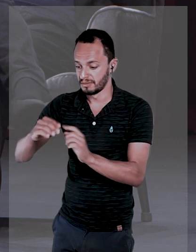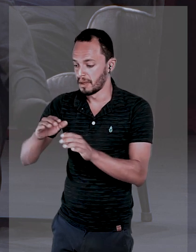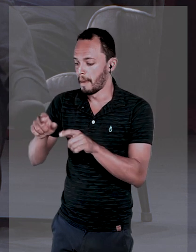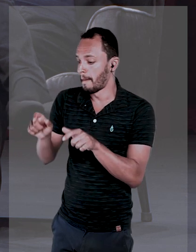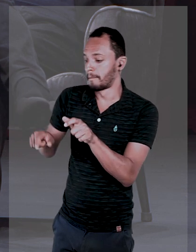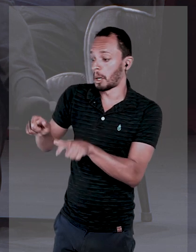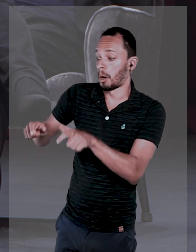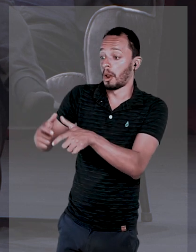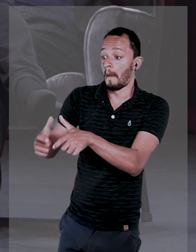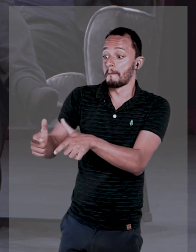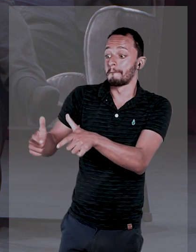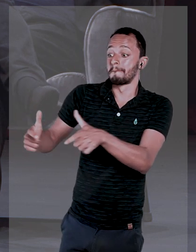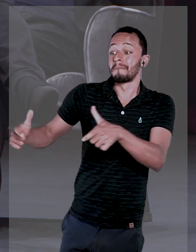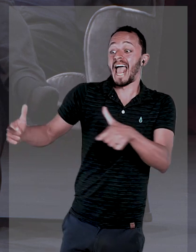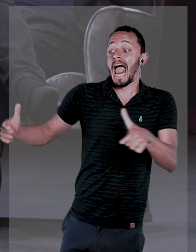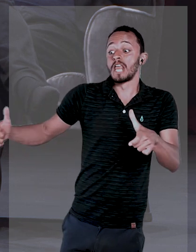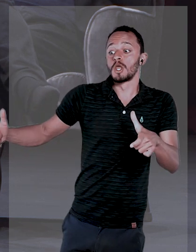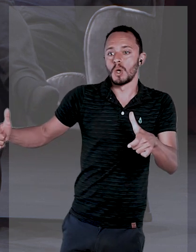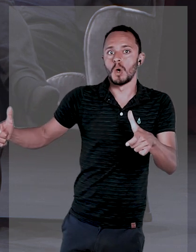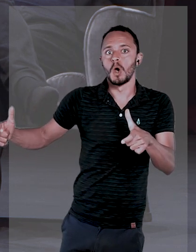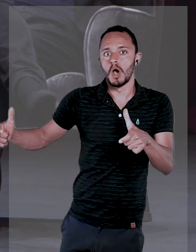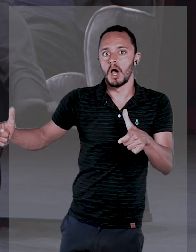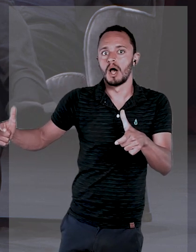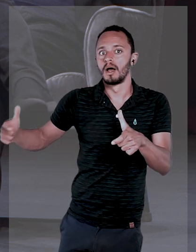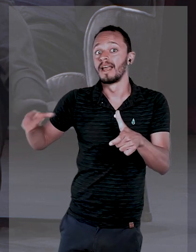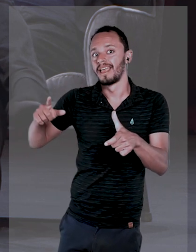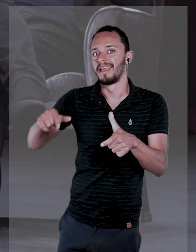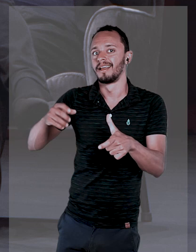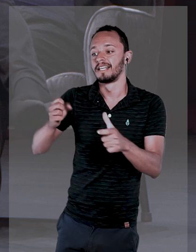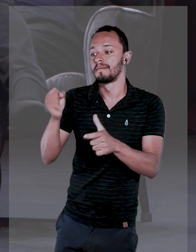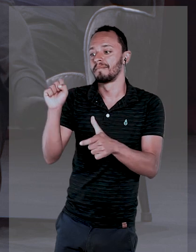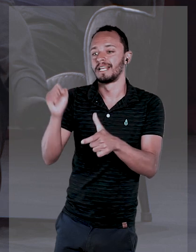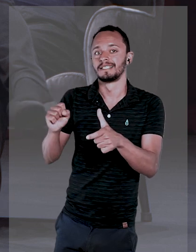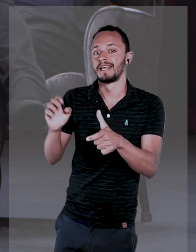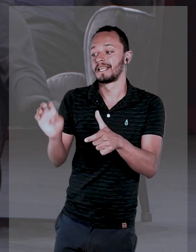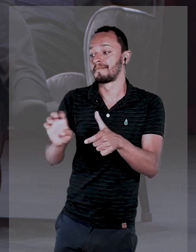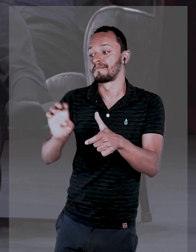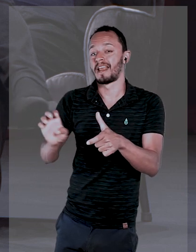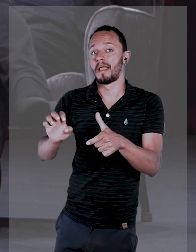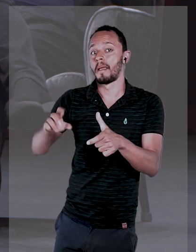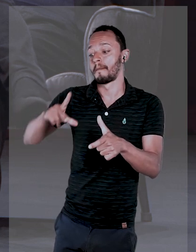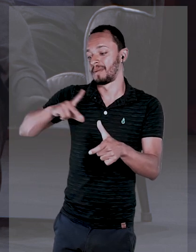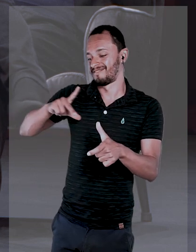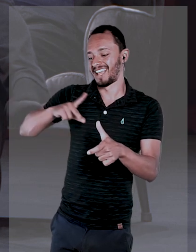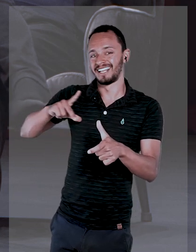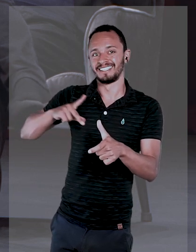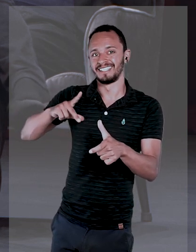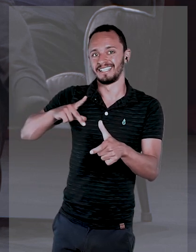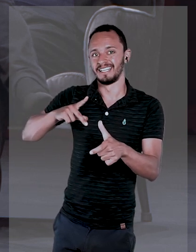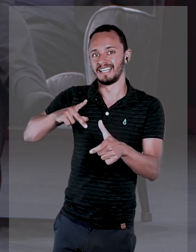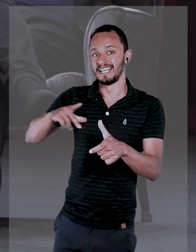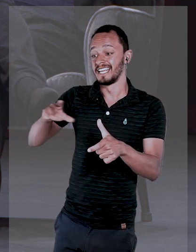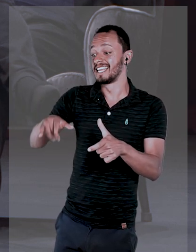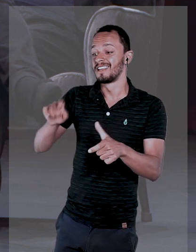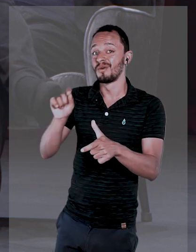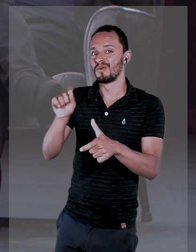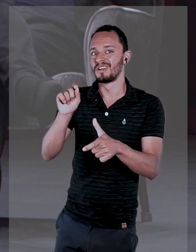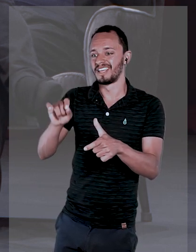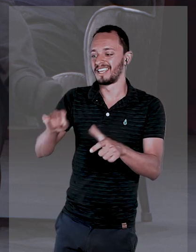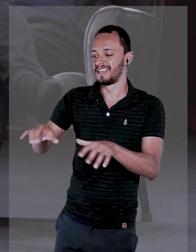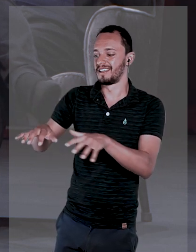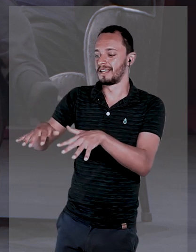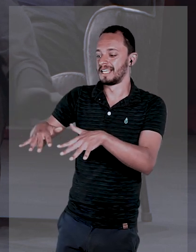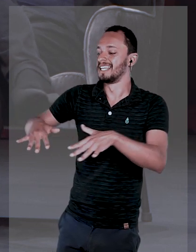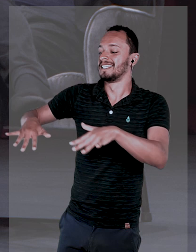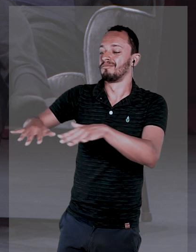num terreno que pertencia a uma empresa privada e não houve decisão